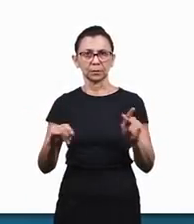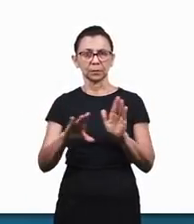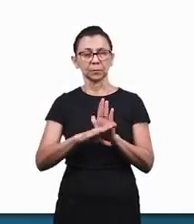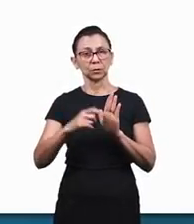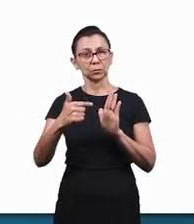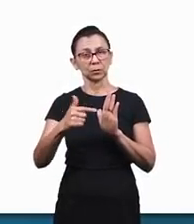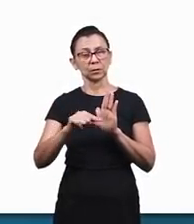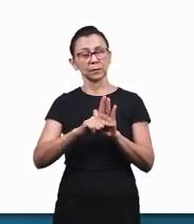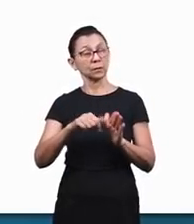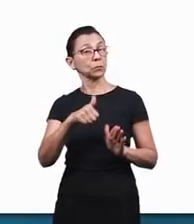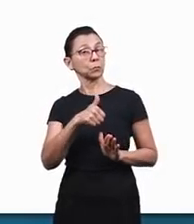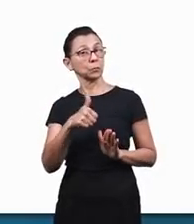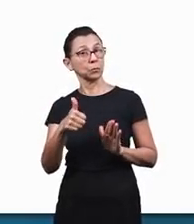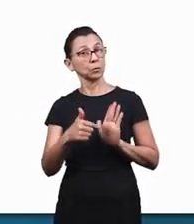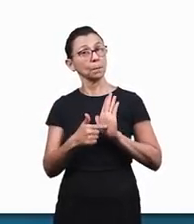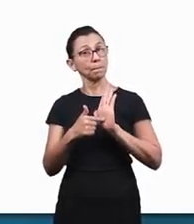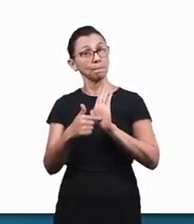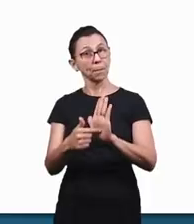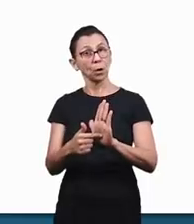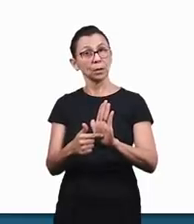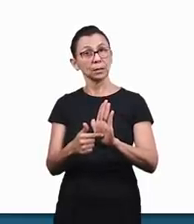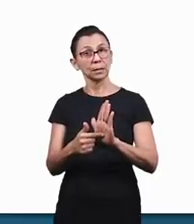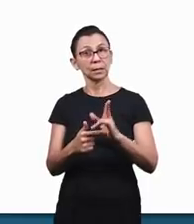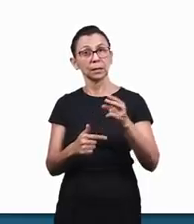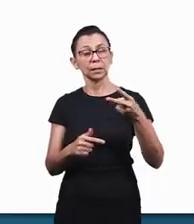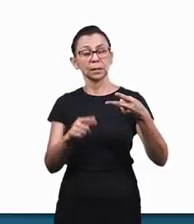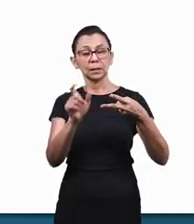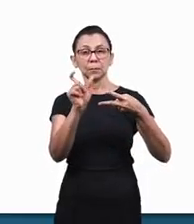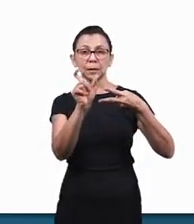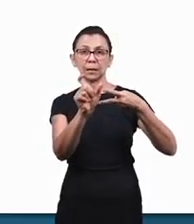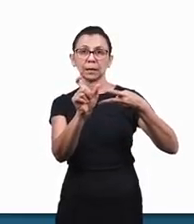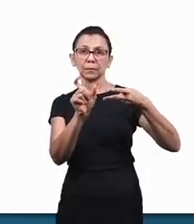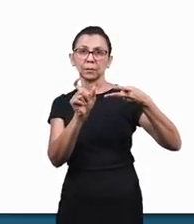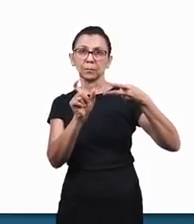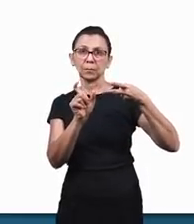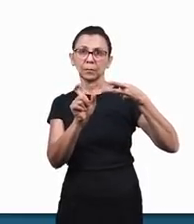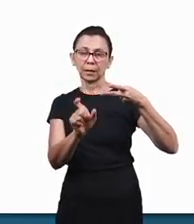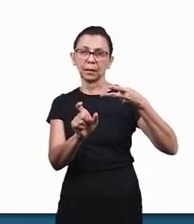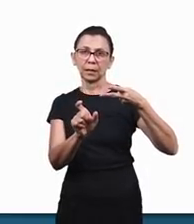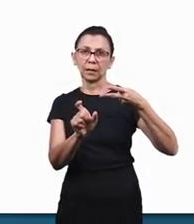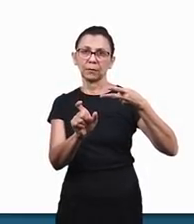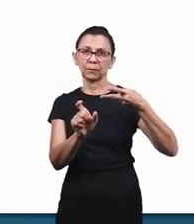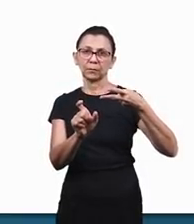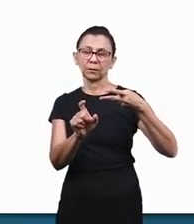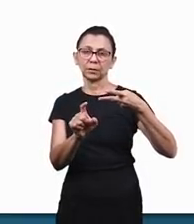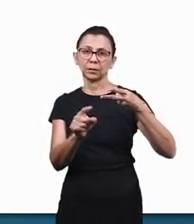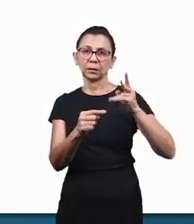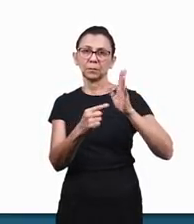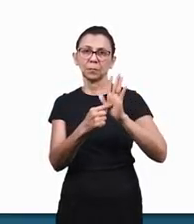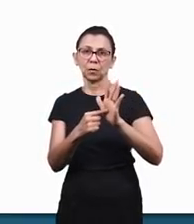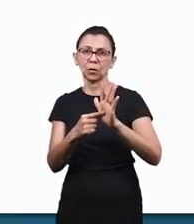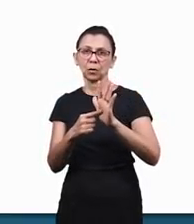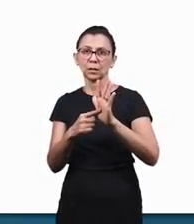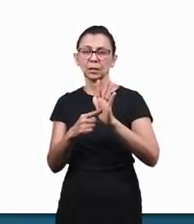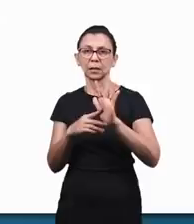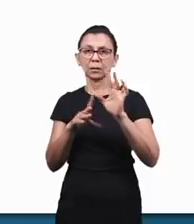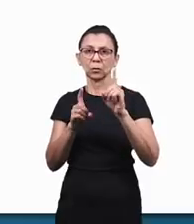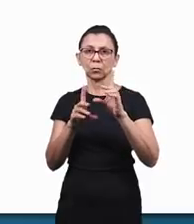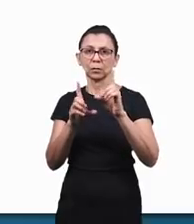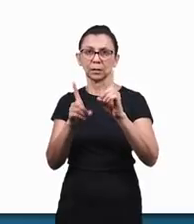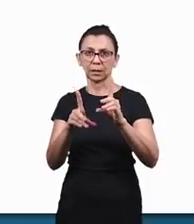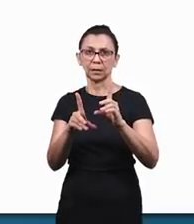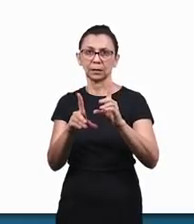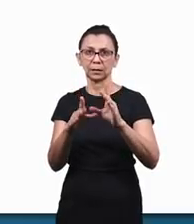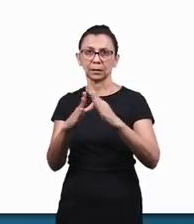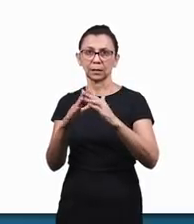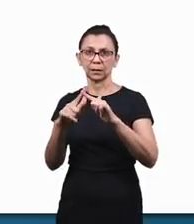verso 11, 2 palavras que norteiam a doutrina da Igreja Apostólica. Essa pergunta